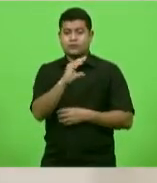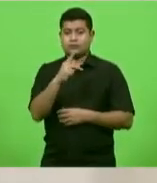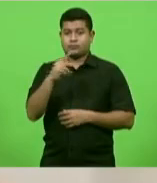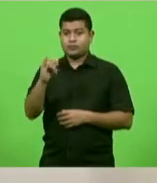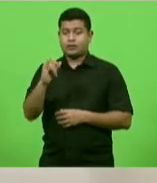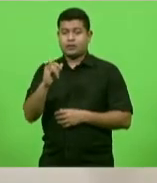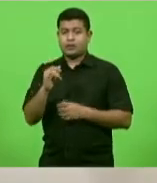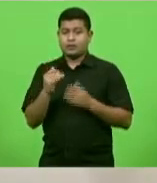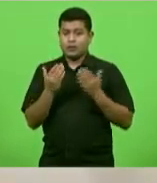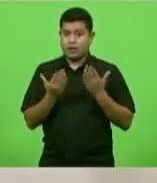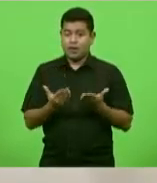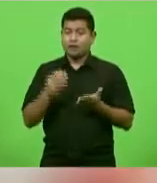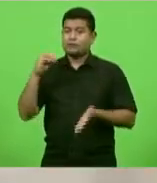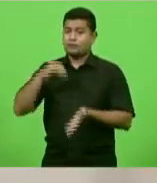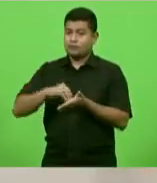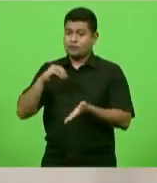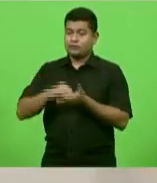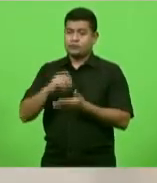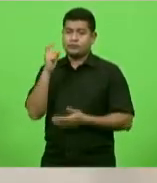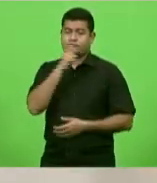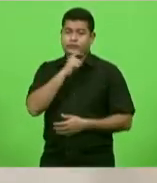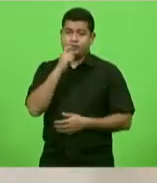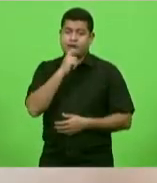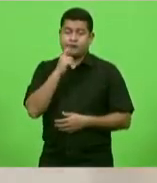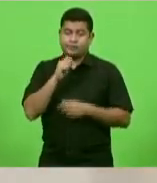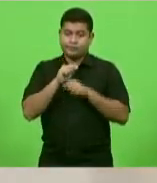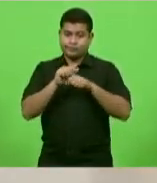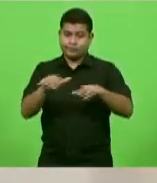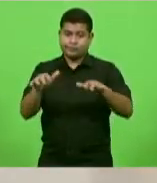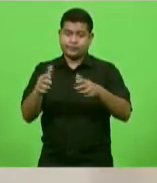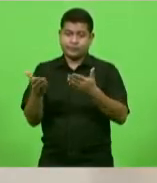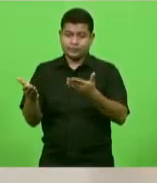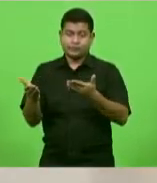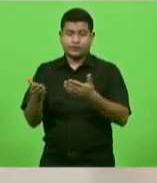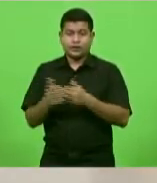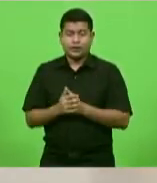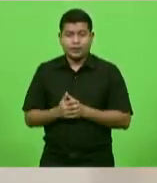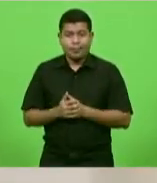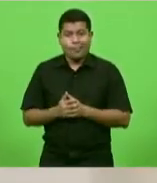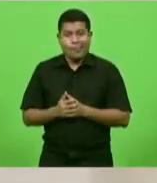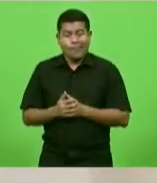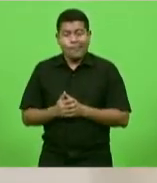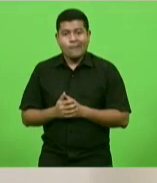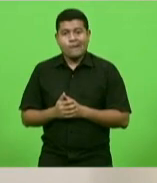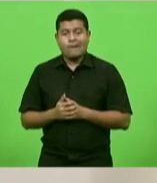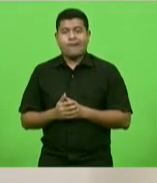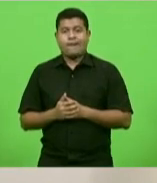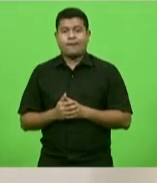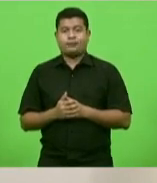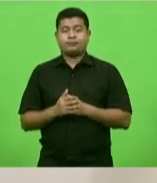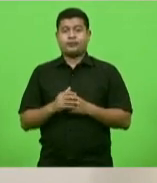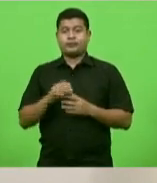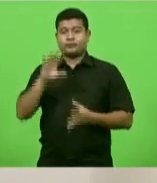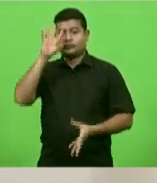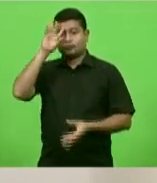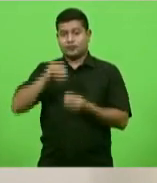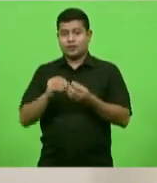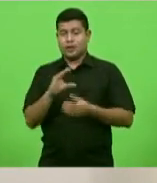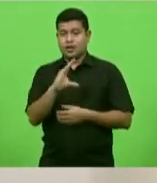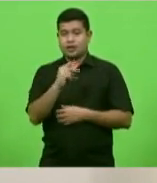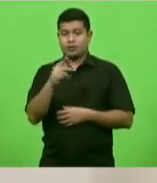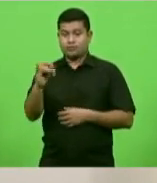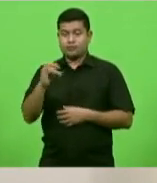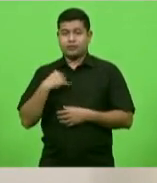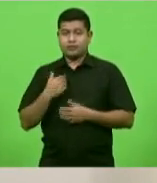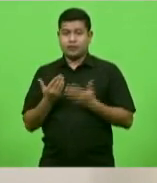foi de que este faltou com a verdade. Contudo, após as conclusões da CPI, novos fatos